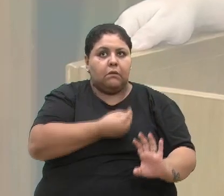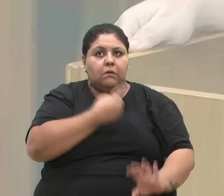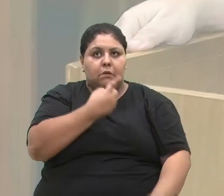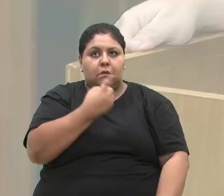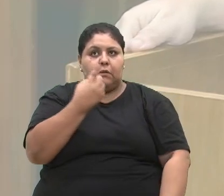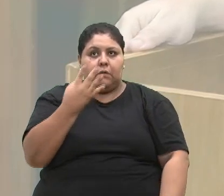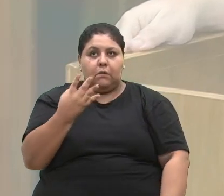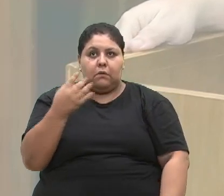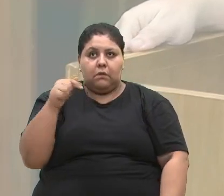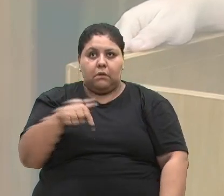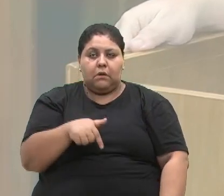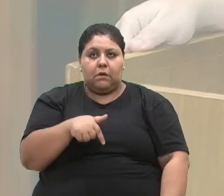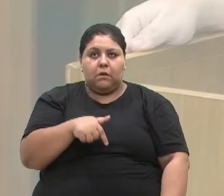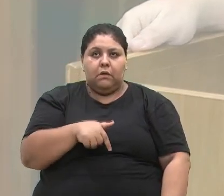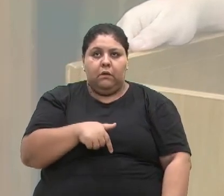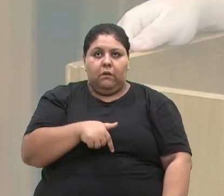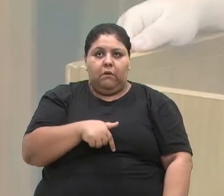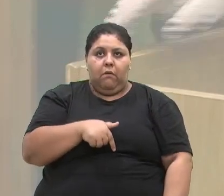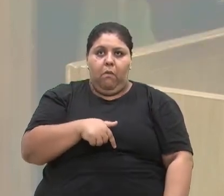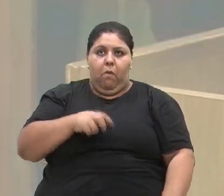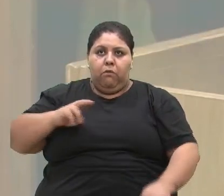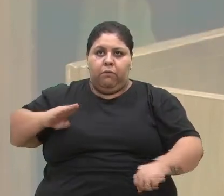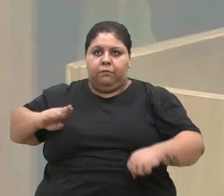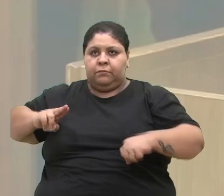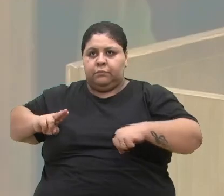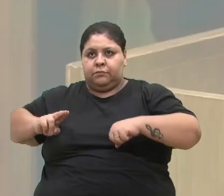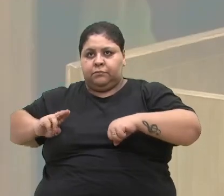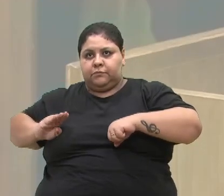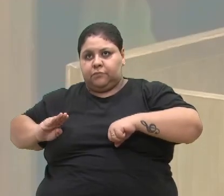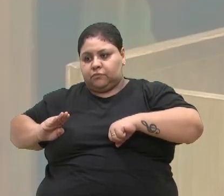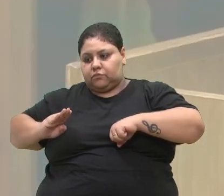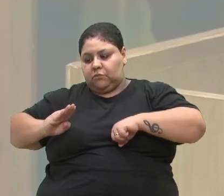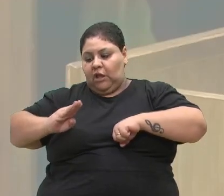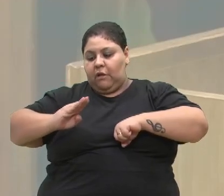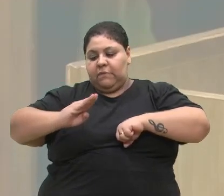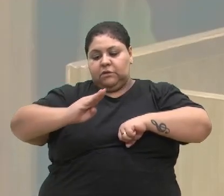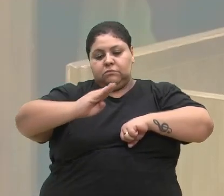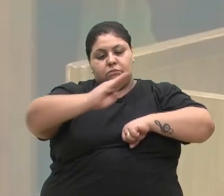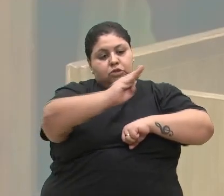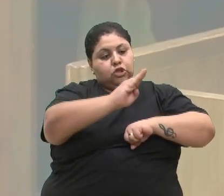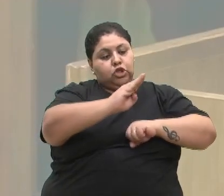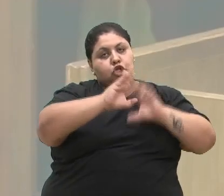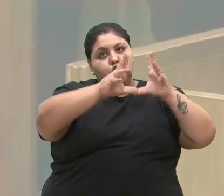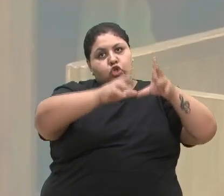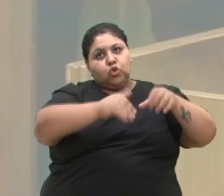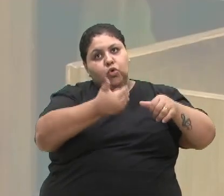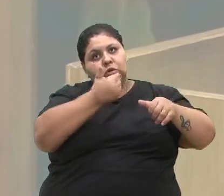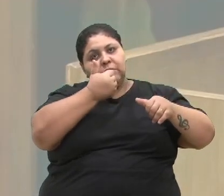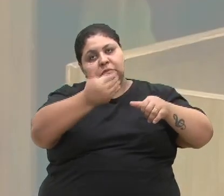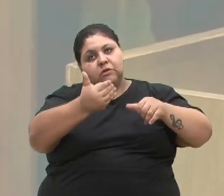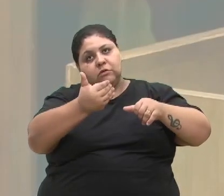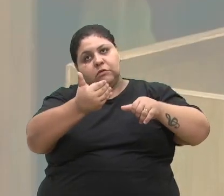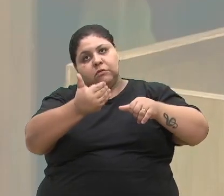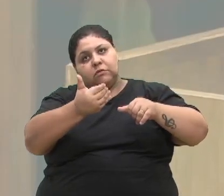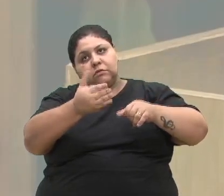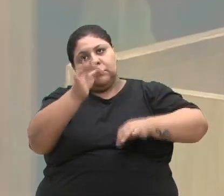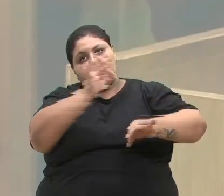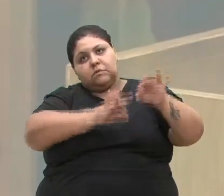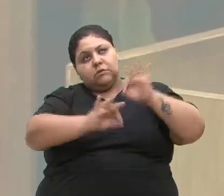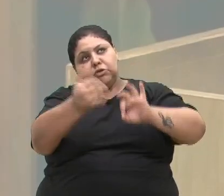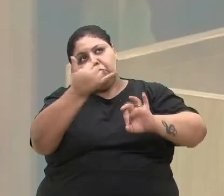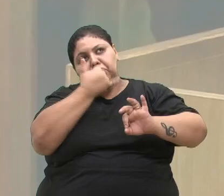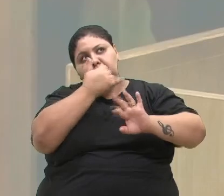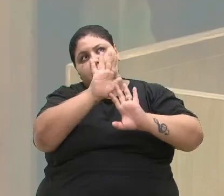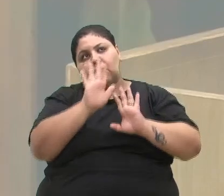menos do transporte. Lá é uma subida, aí todo o pedido que eu faço é quebra-mola e eles arrumam uma desculpa.